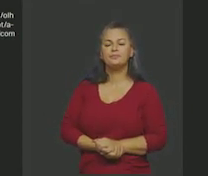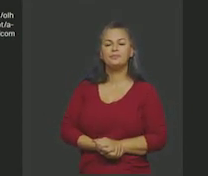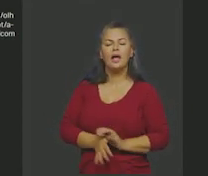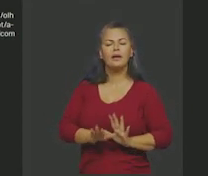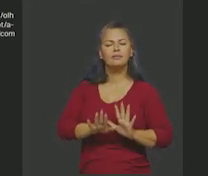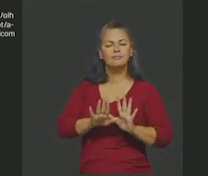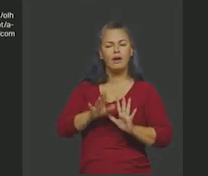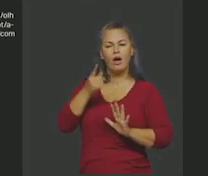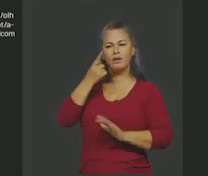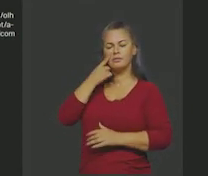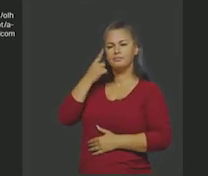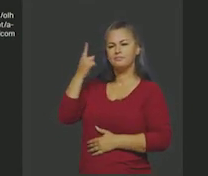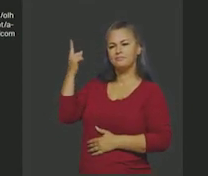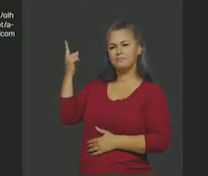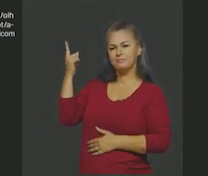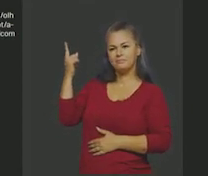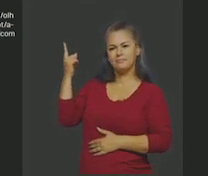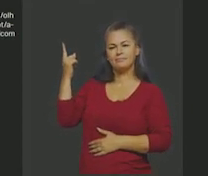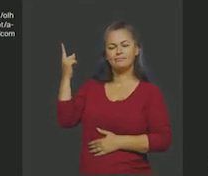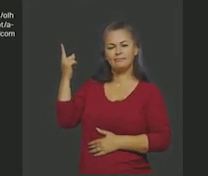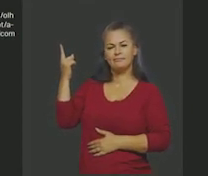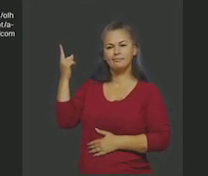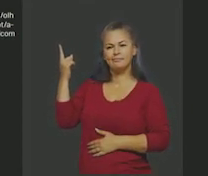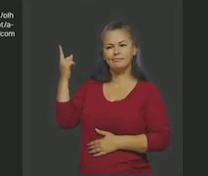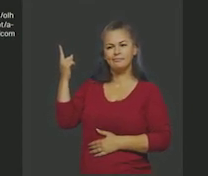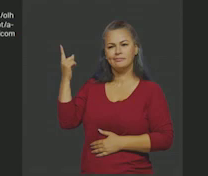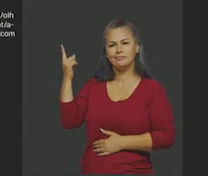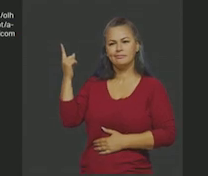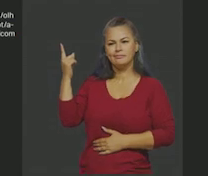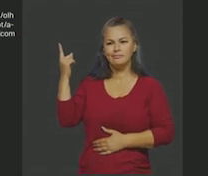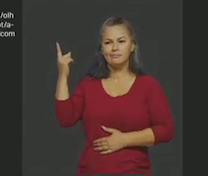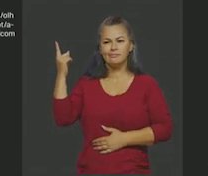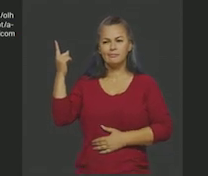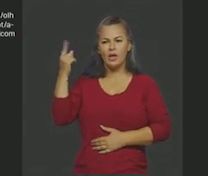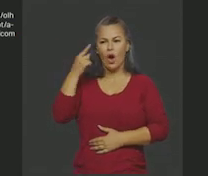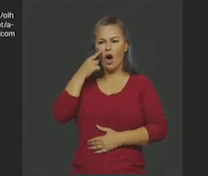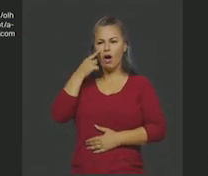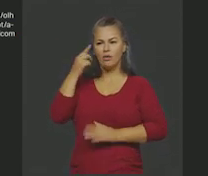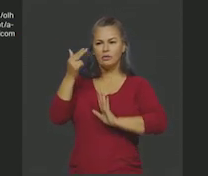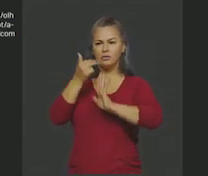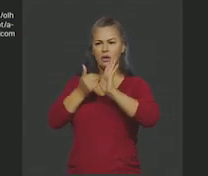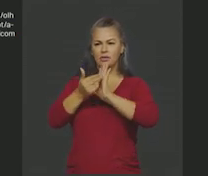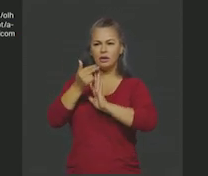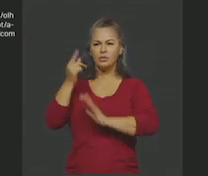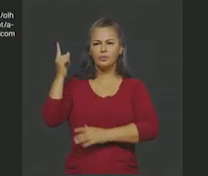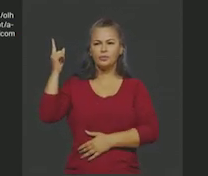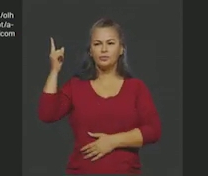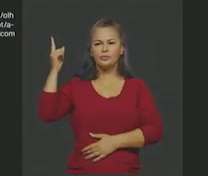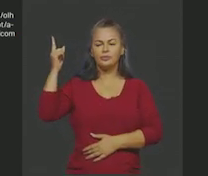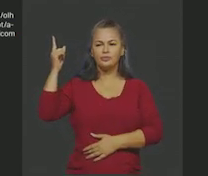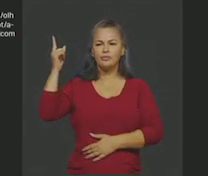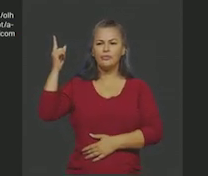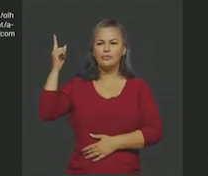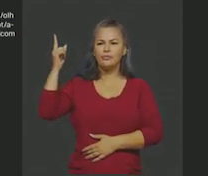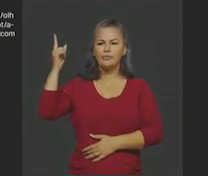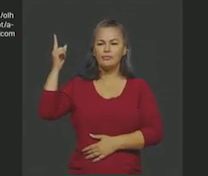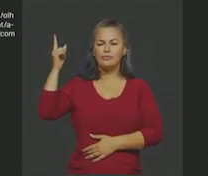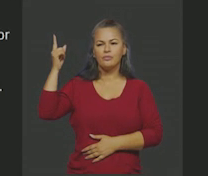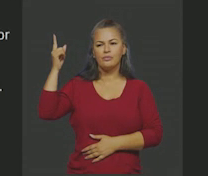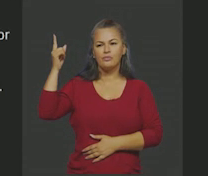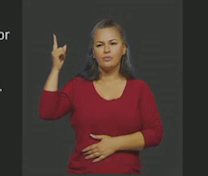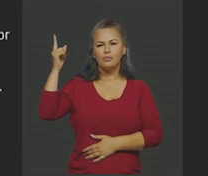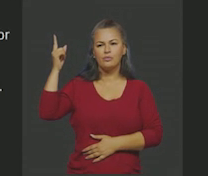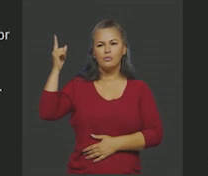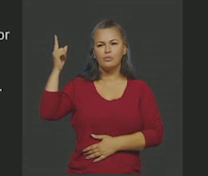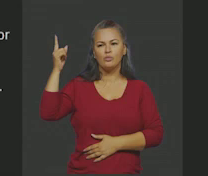Continuando aí o desenho, tá? A retina, aqui atrás, tá? Coroide, já mostrei, é porque eu coloco